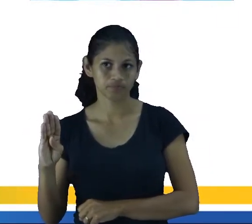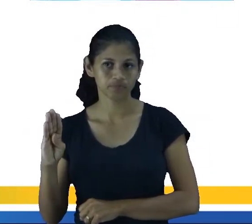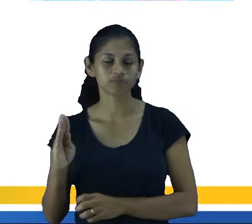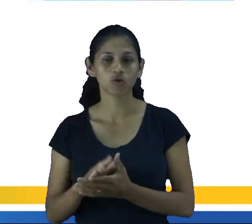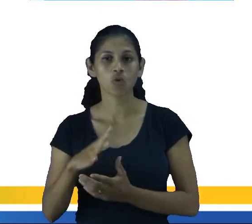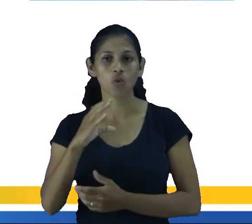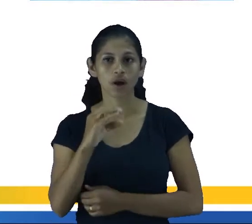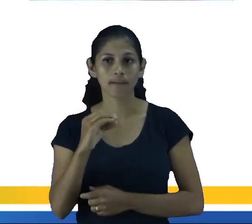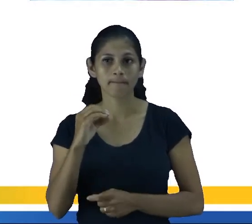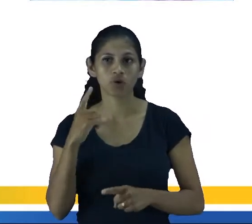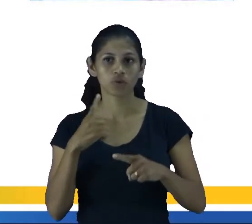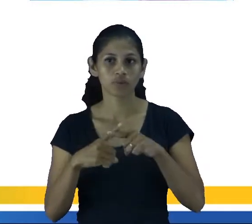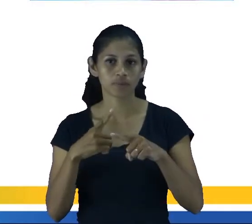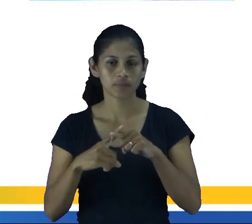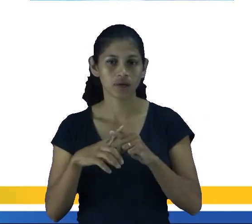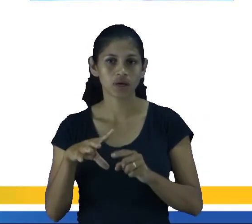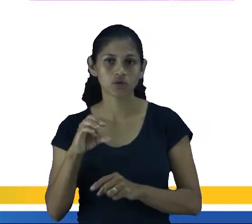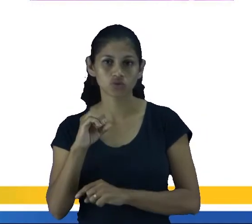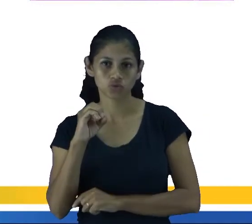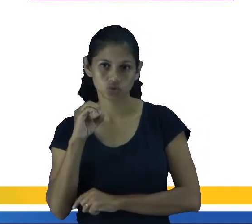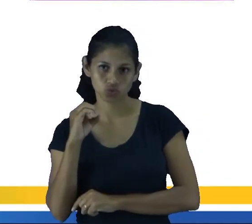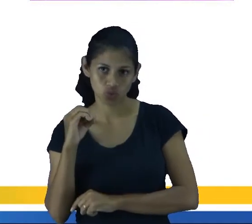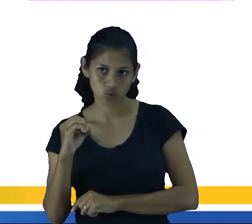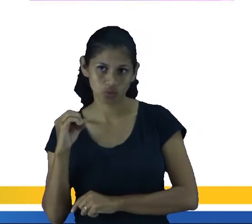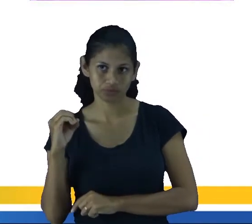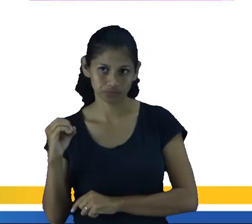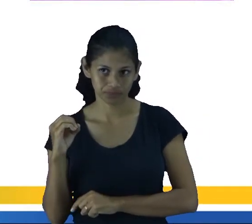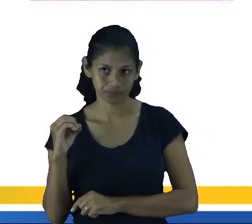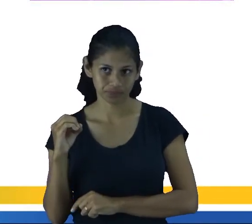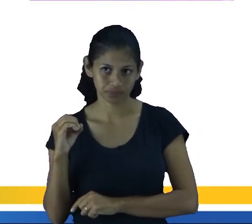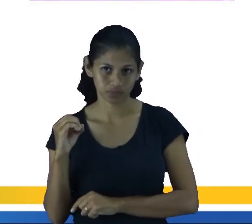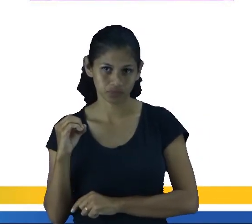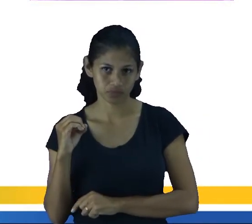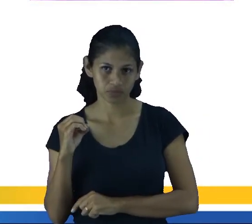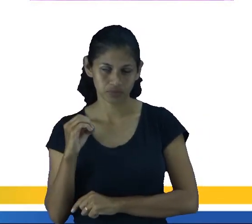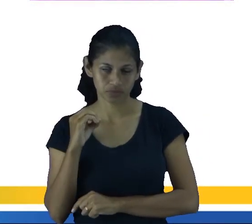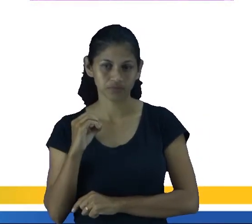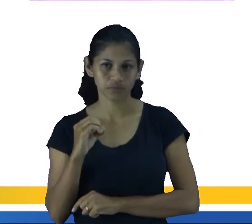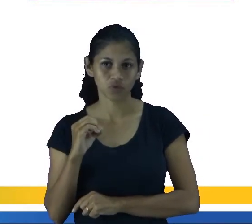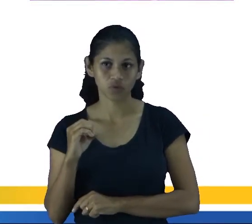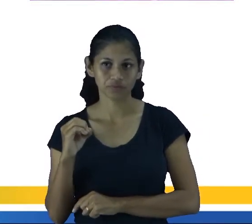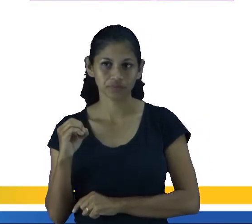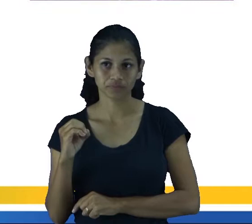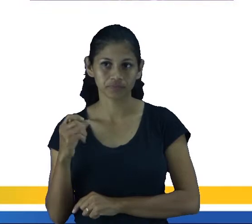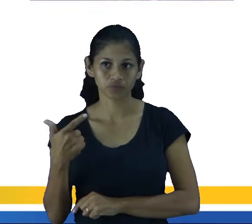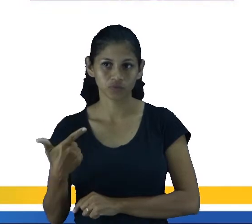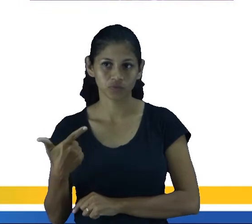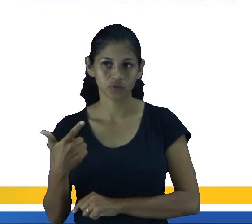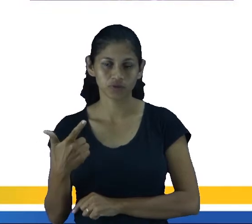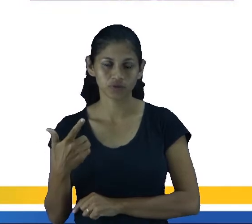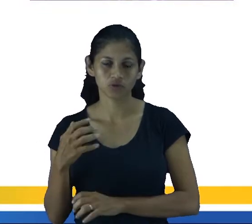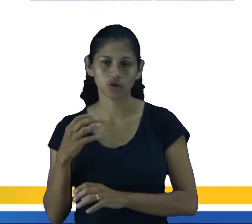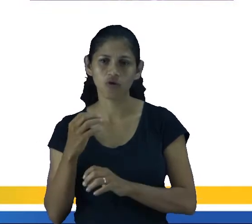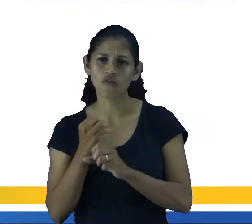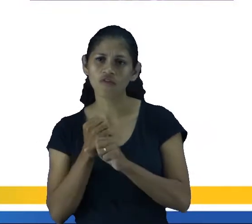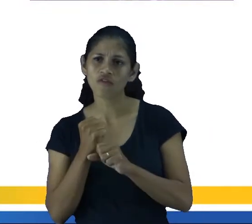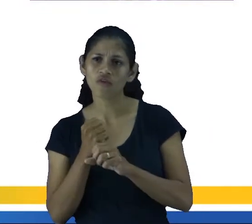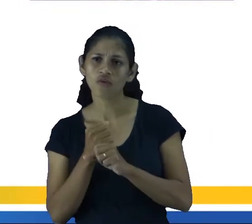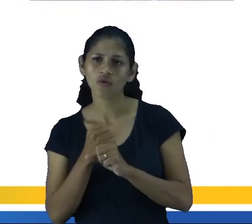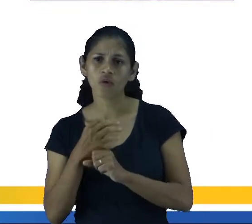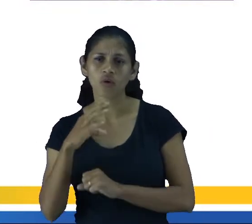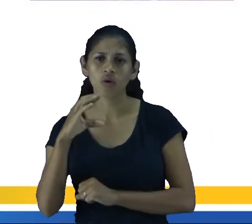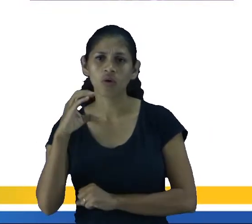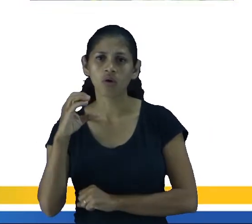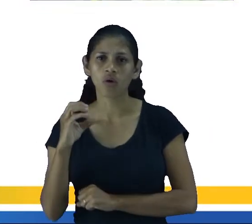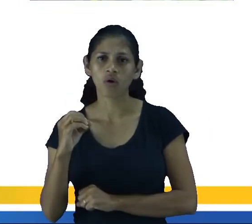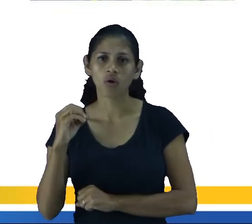que vai reagir com esses dois átomos aqui de oxigênio, formando a molécula de